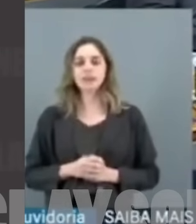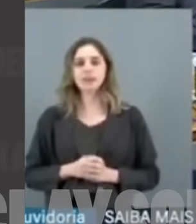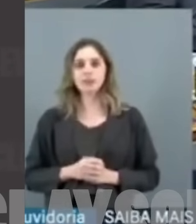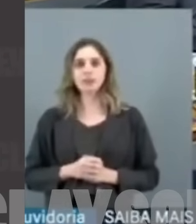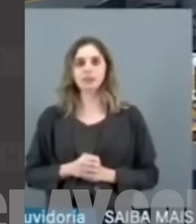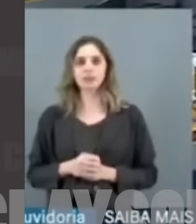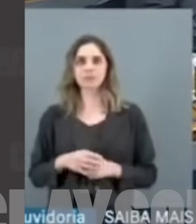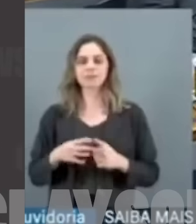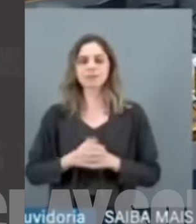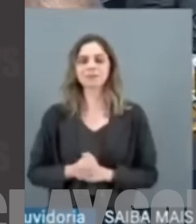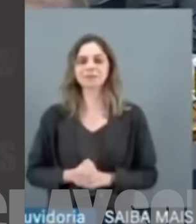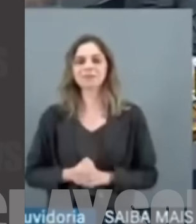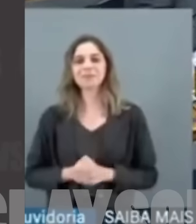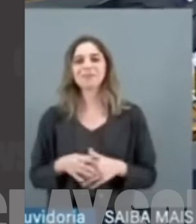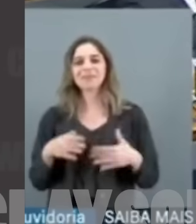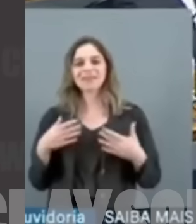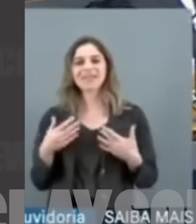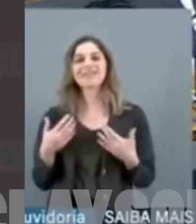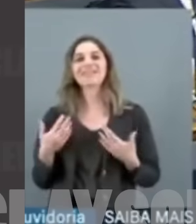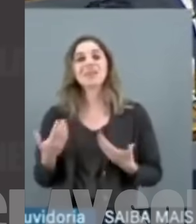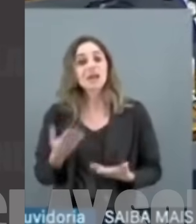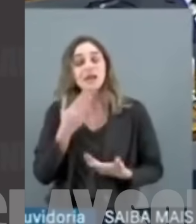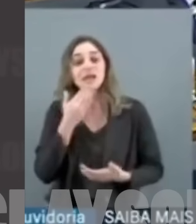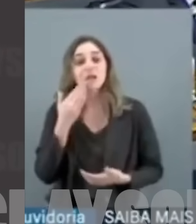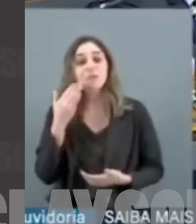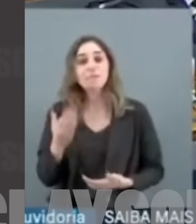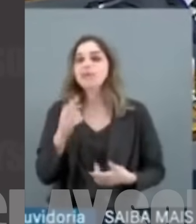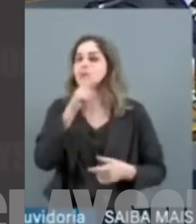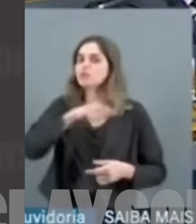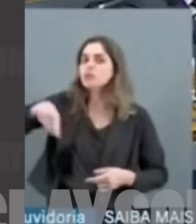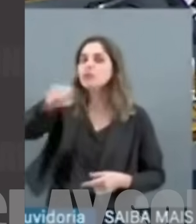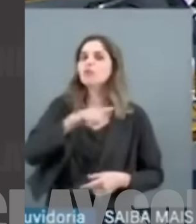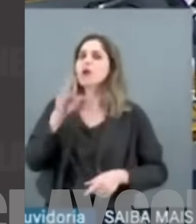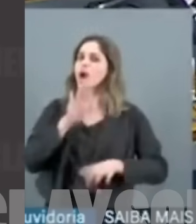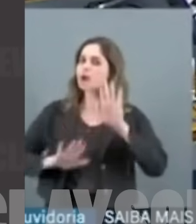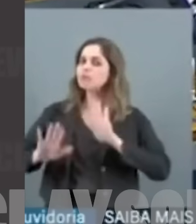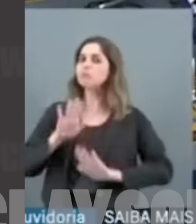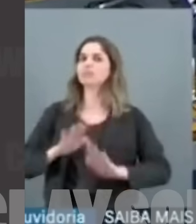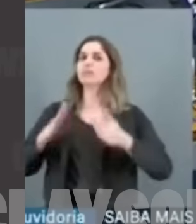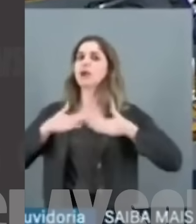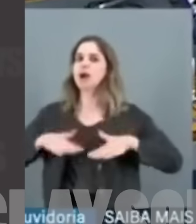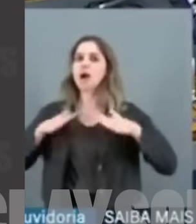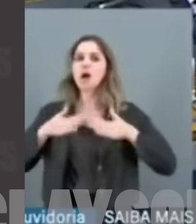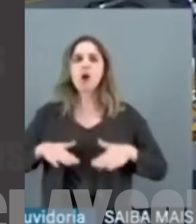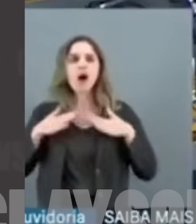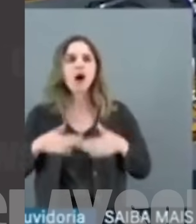eu passo a falar eu peço eu peço eu peço moderação a todos